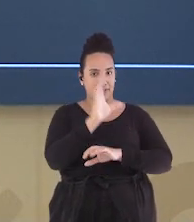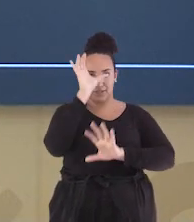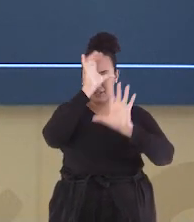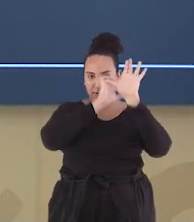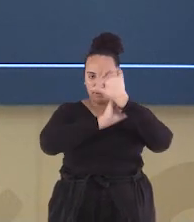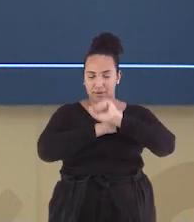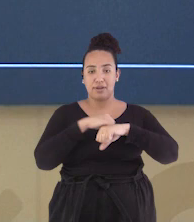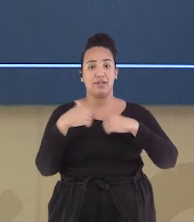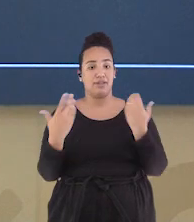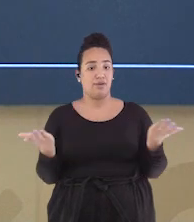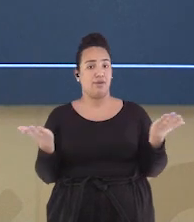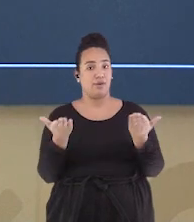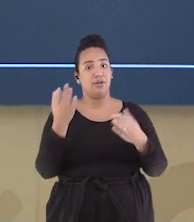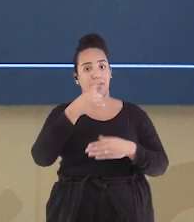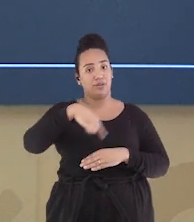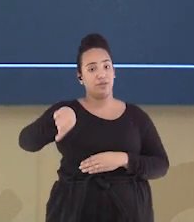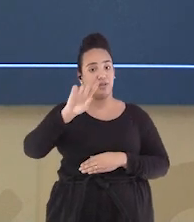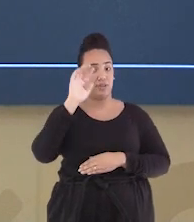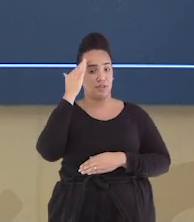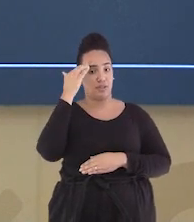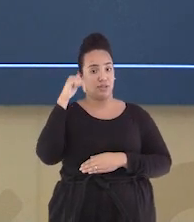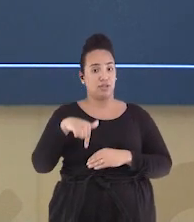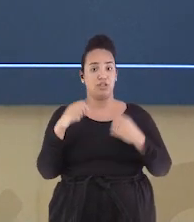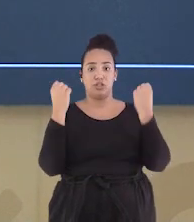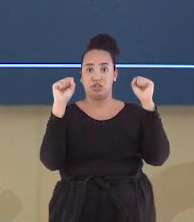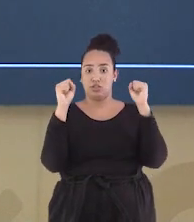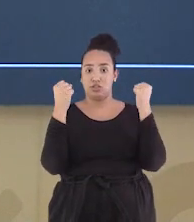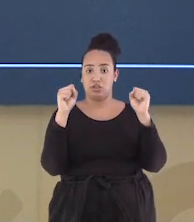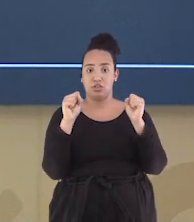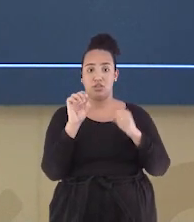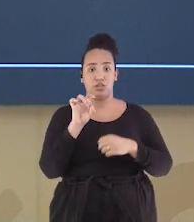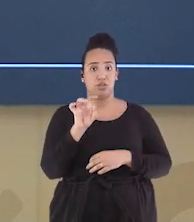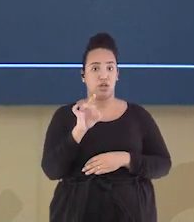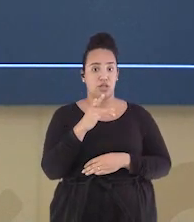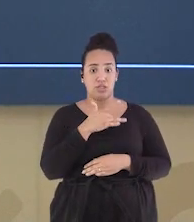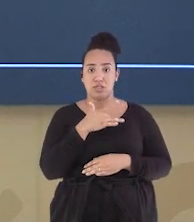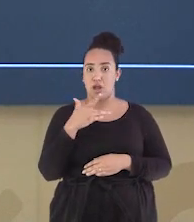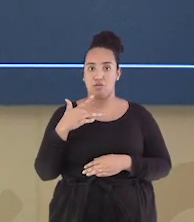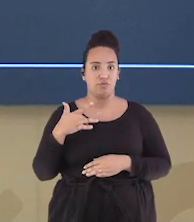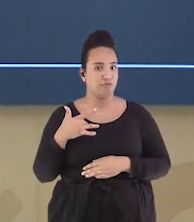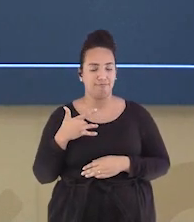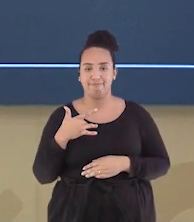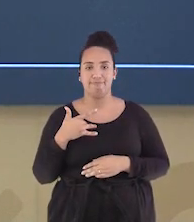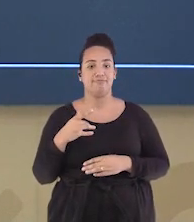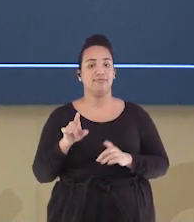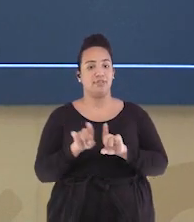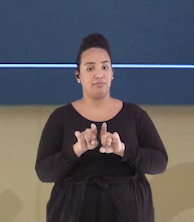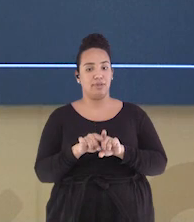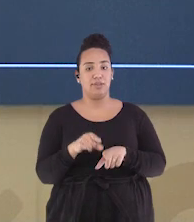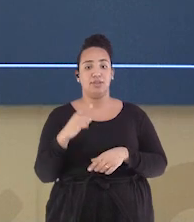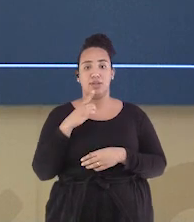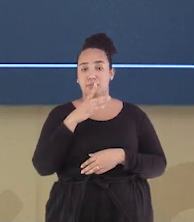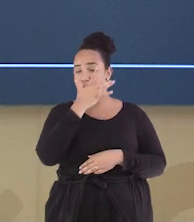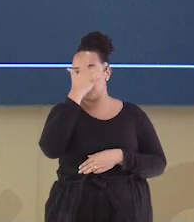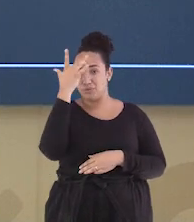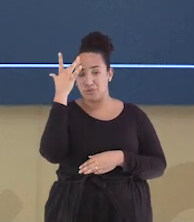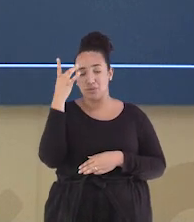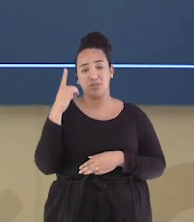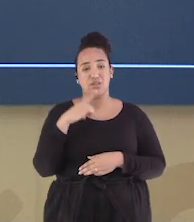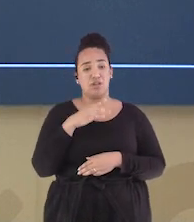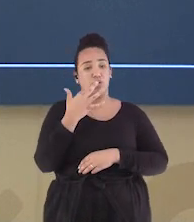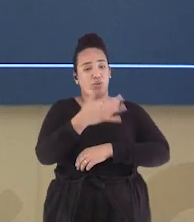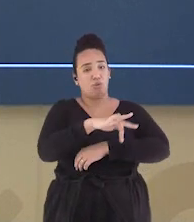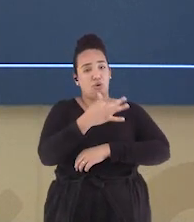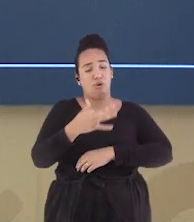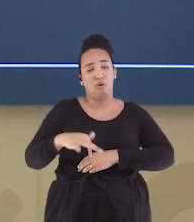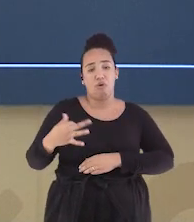podemos chegar à conclusão que esse tipo de ginástica não promove saúde. Pelo contrário, muitos atletas vivem